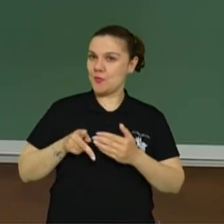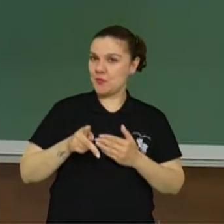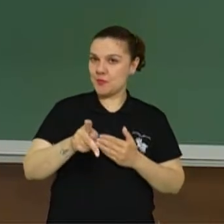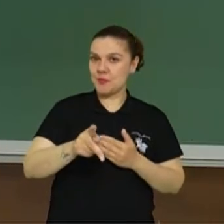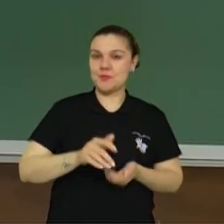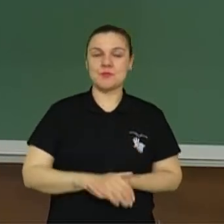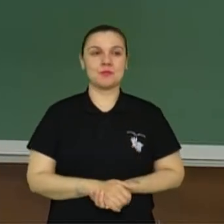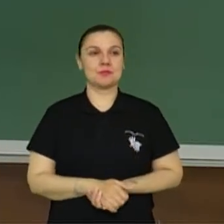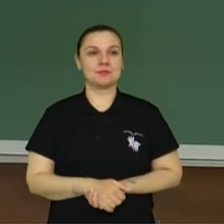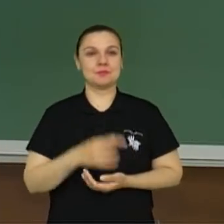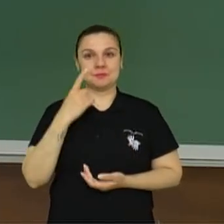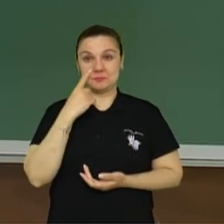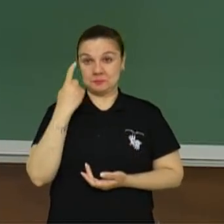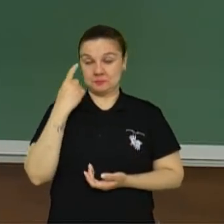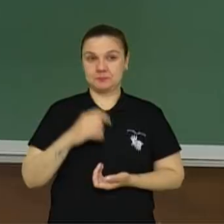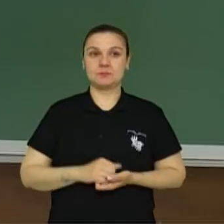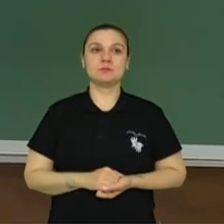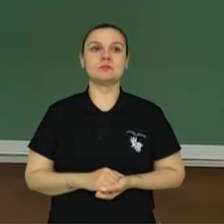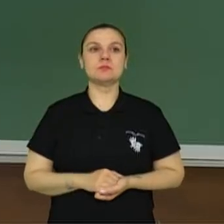aqui, vamos seguir aqui.